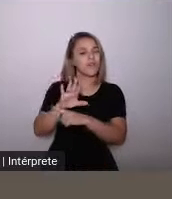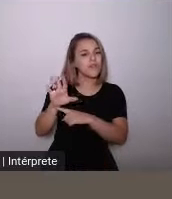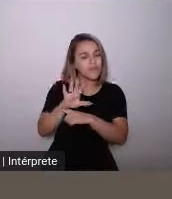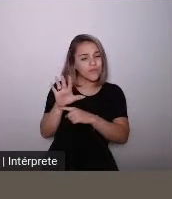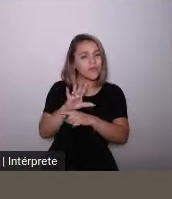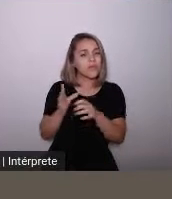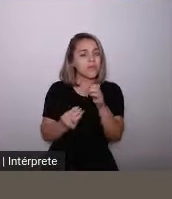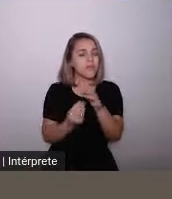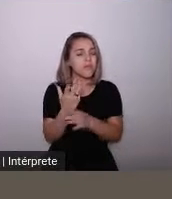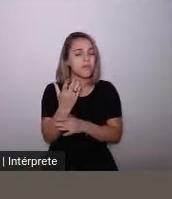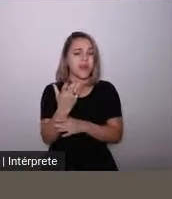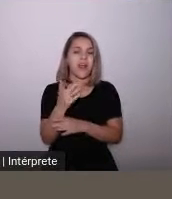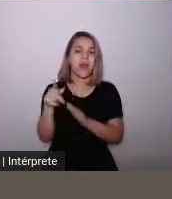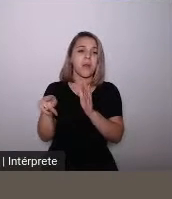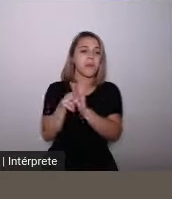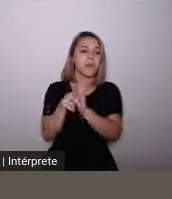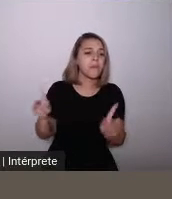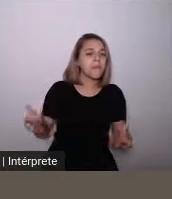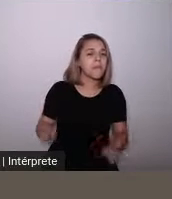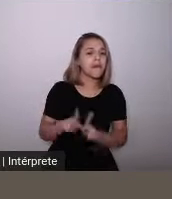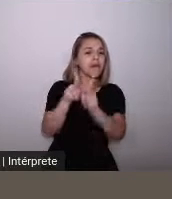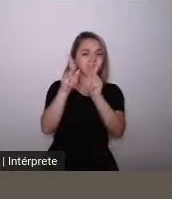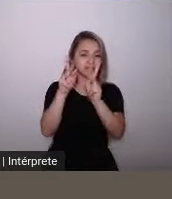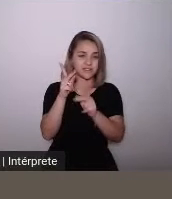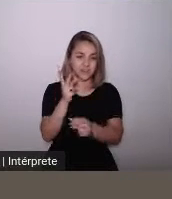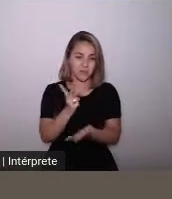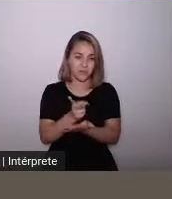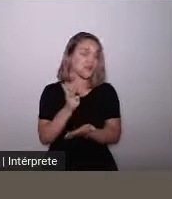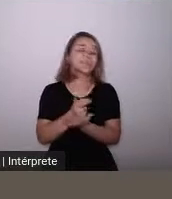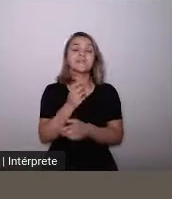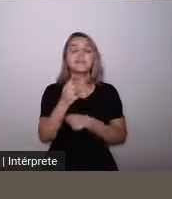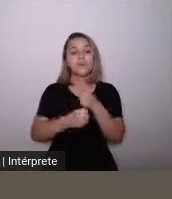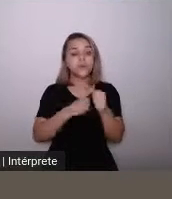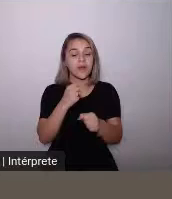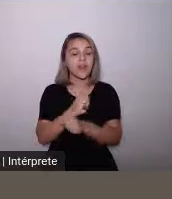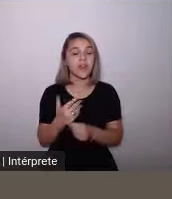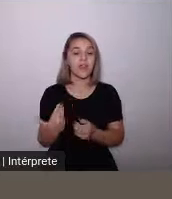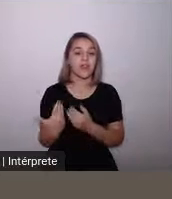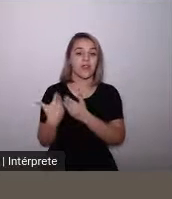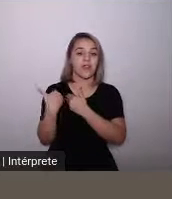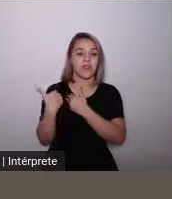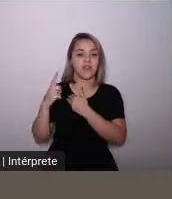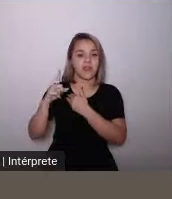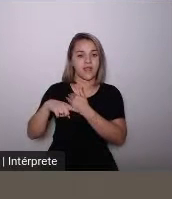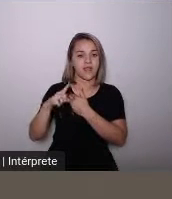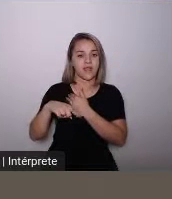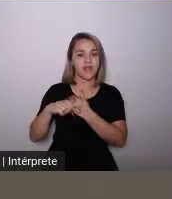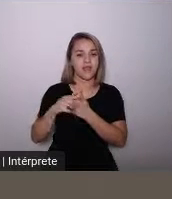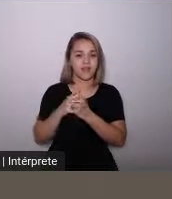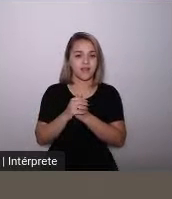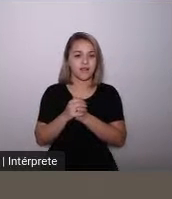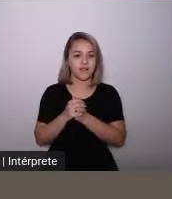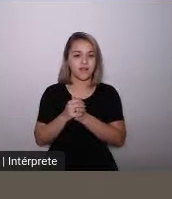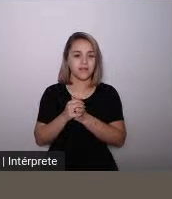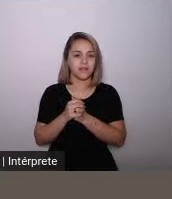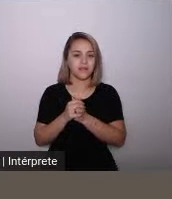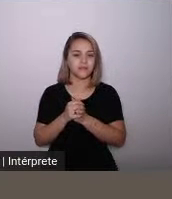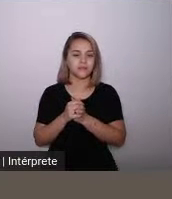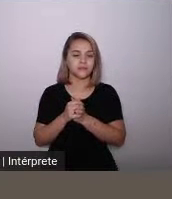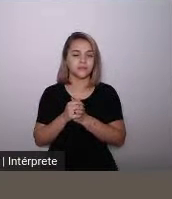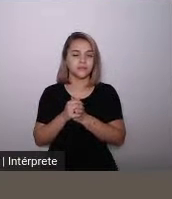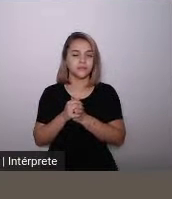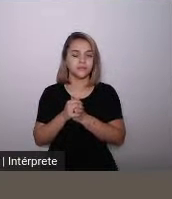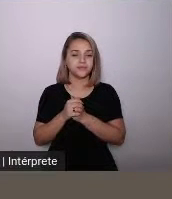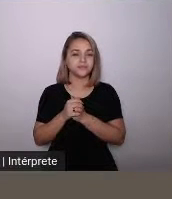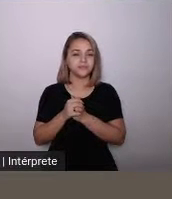em Paris no mesmo ano, e o responsável foi o Theo van Doesburg. Quer dizer, há toda